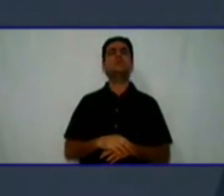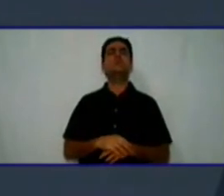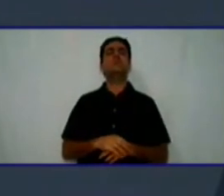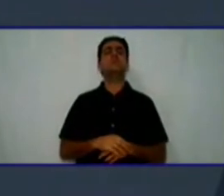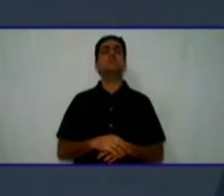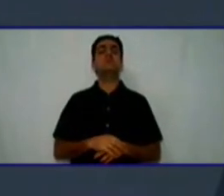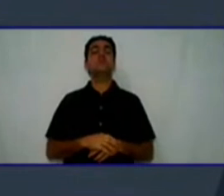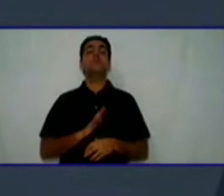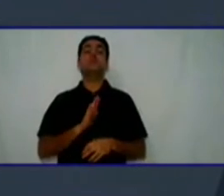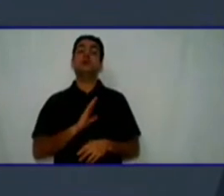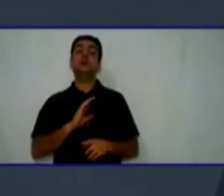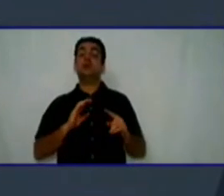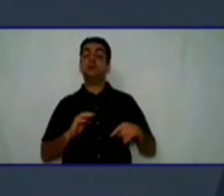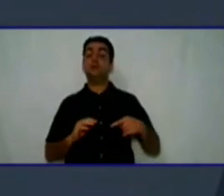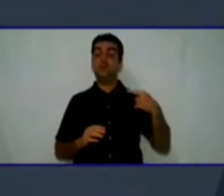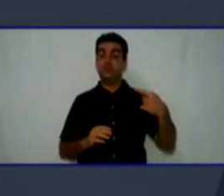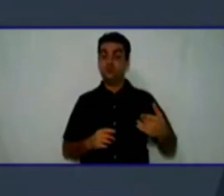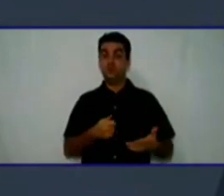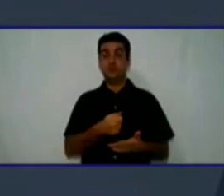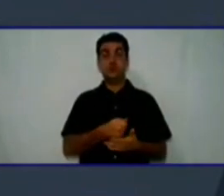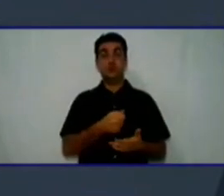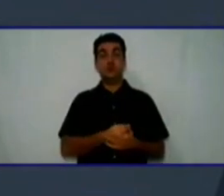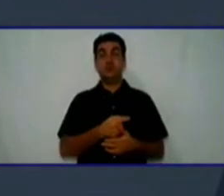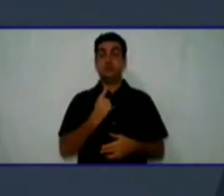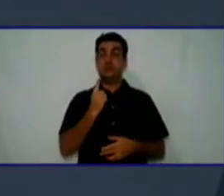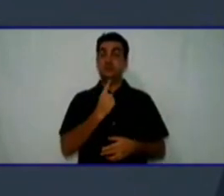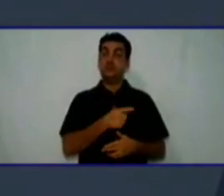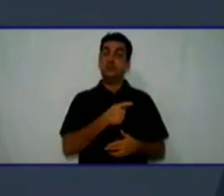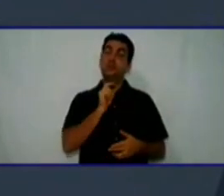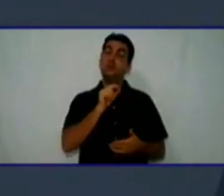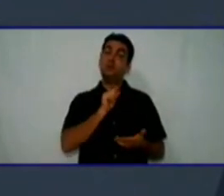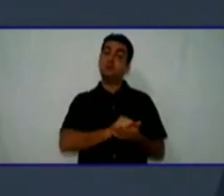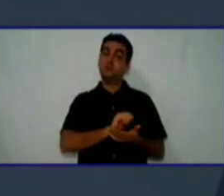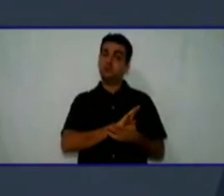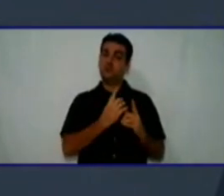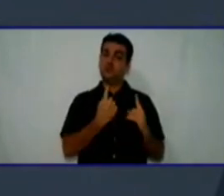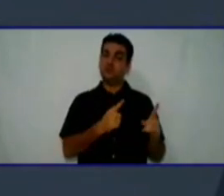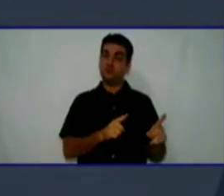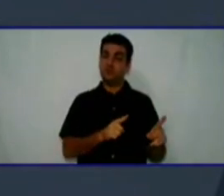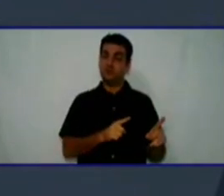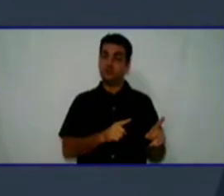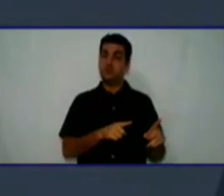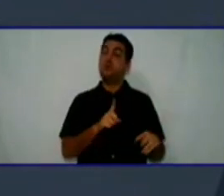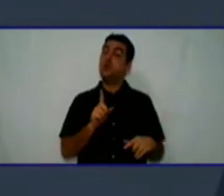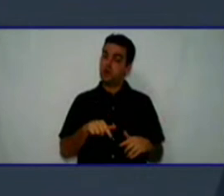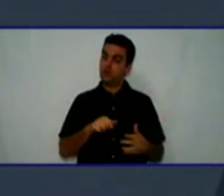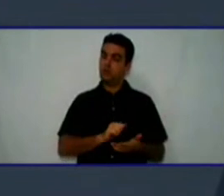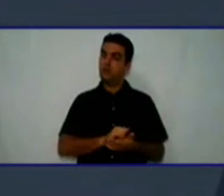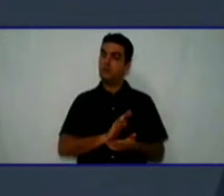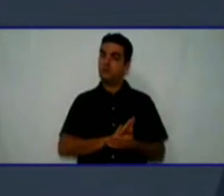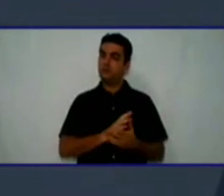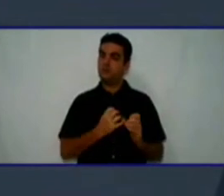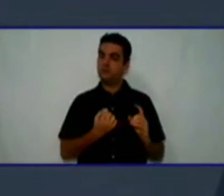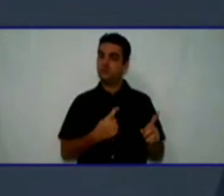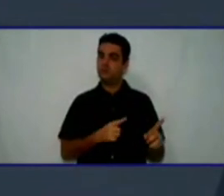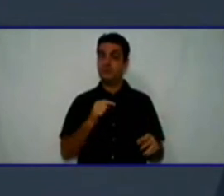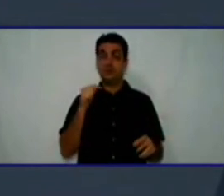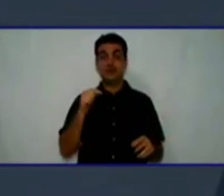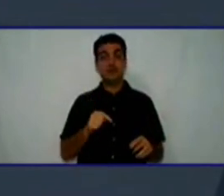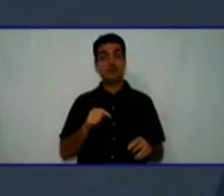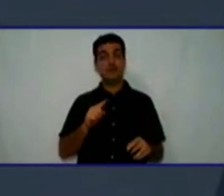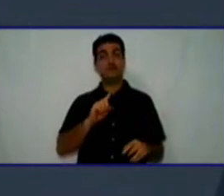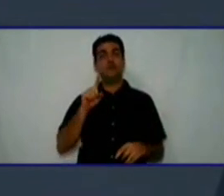e houve a imposição de uma sanção. Se trata de uma sanção. Não se está aqui,